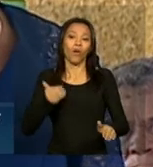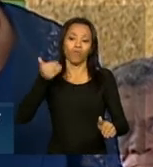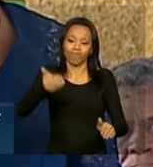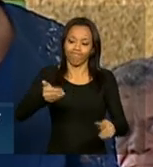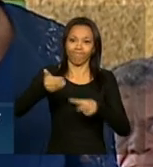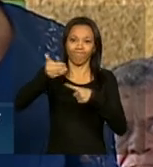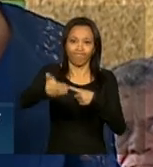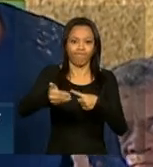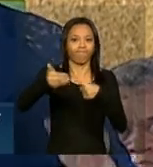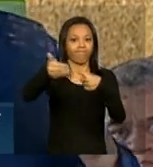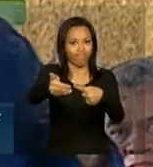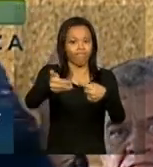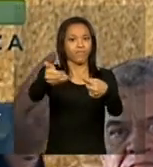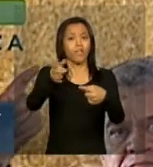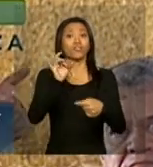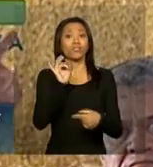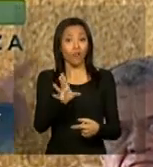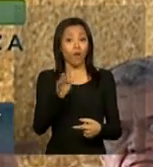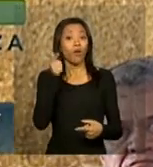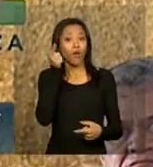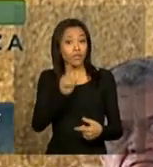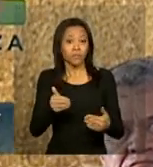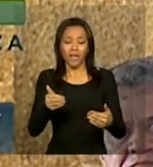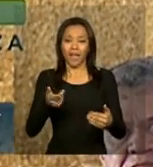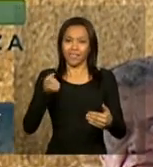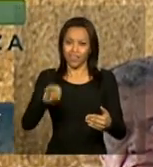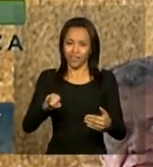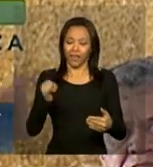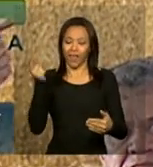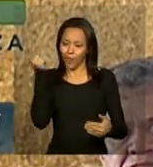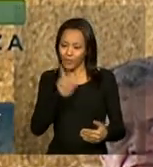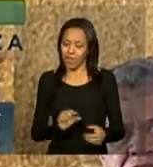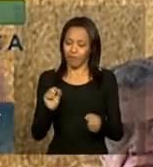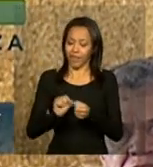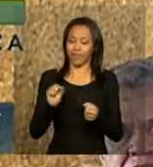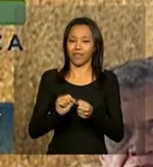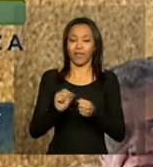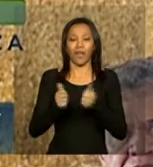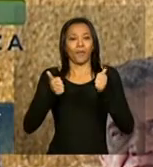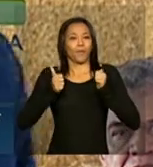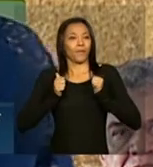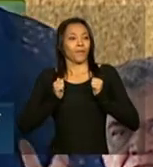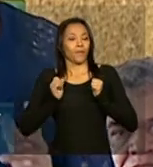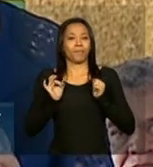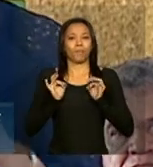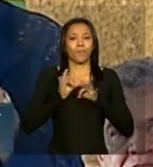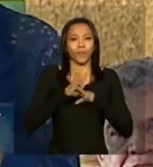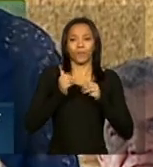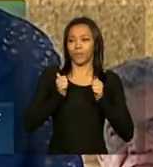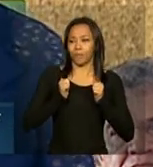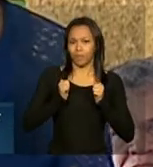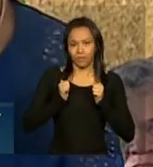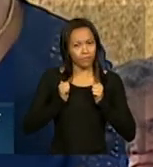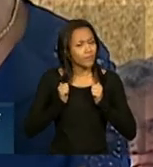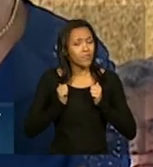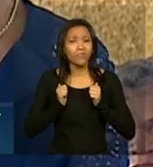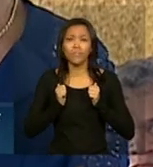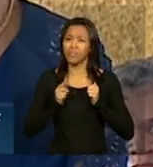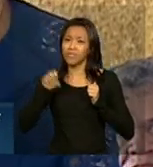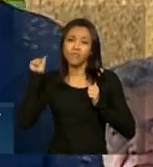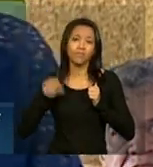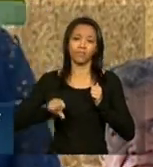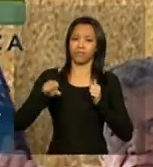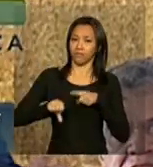Nós só vamos para frente se não nos conformarmos com o que conquistamos. Então é uma coisa terrível